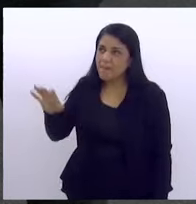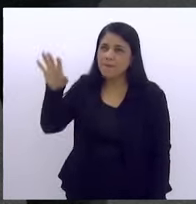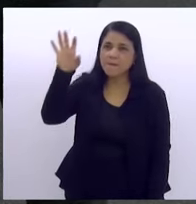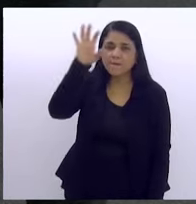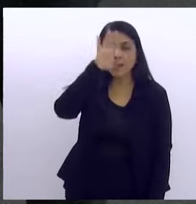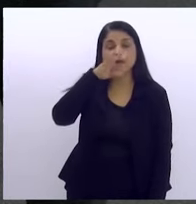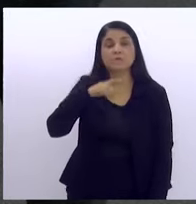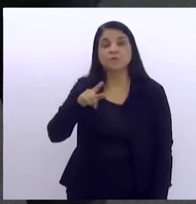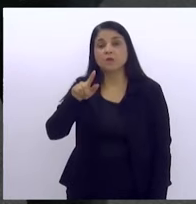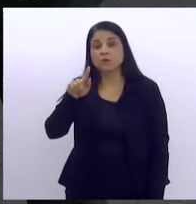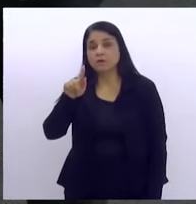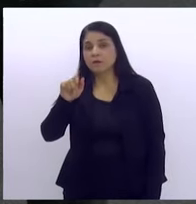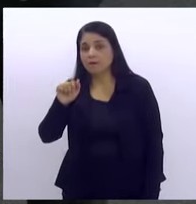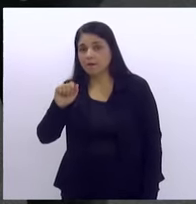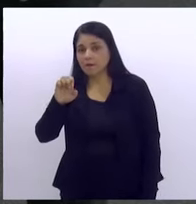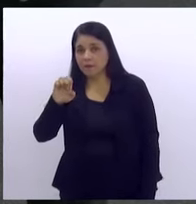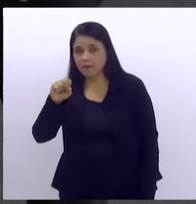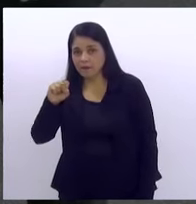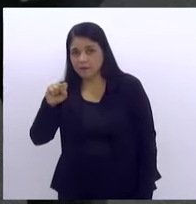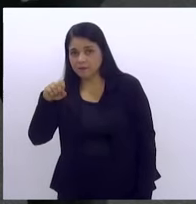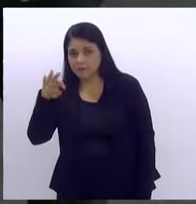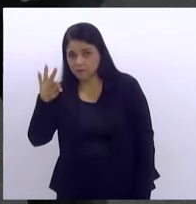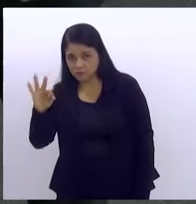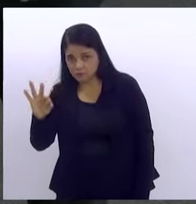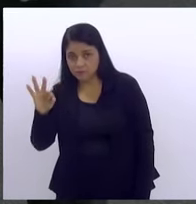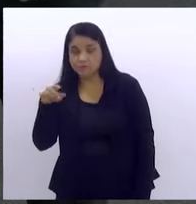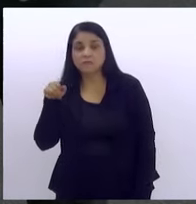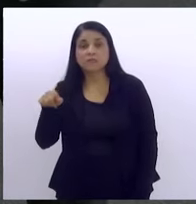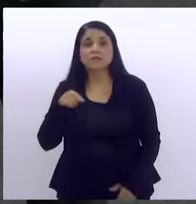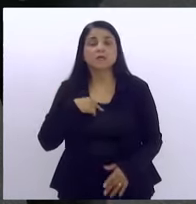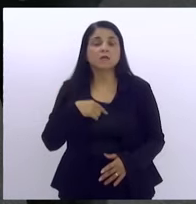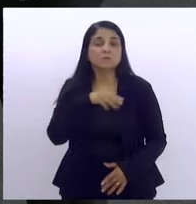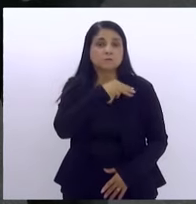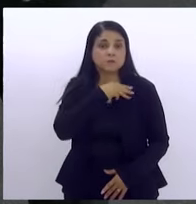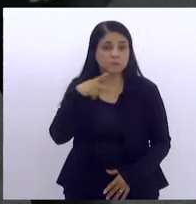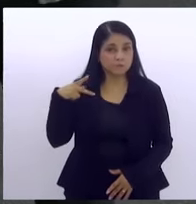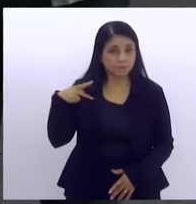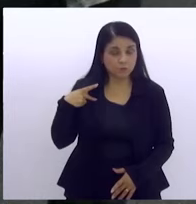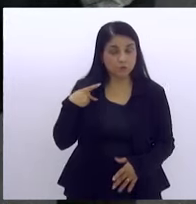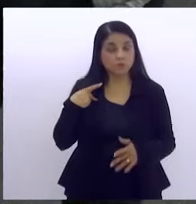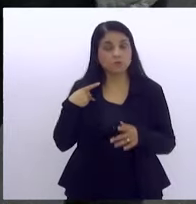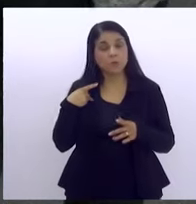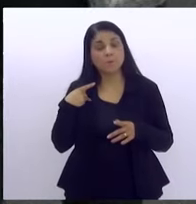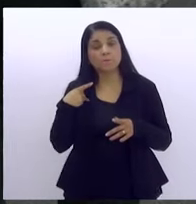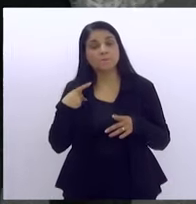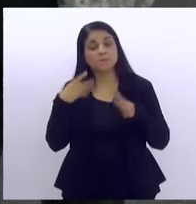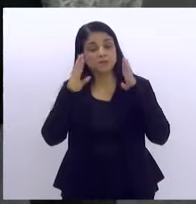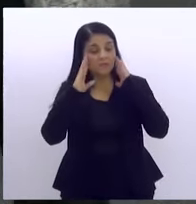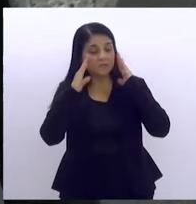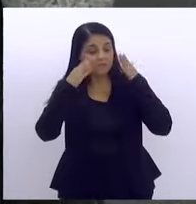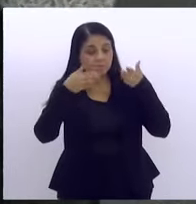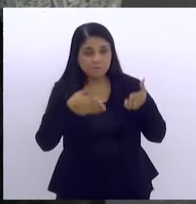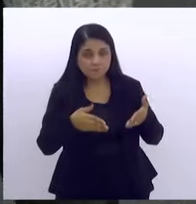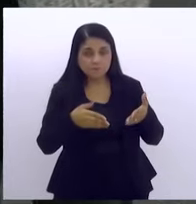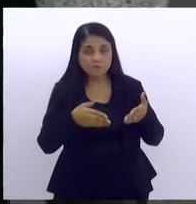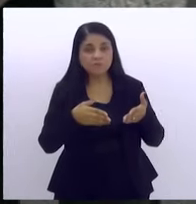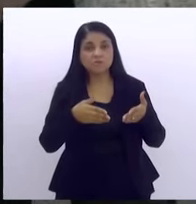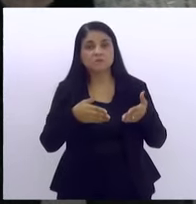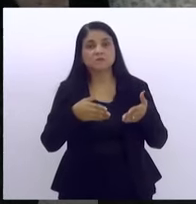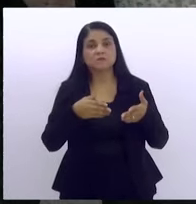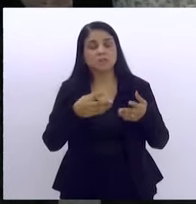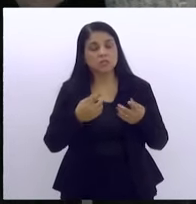GAESF é a instituição do Ministério Público que cuida especificamente de combater a